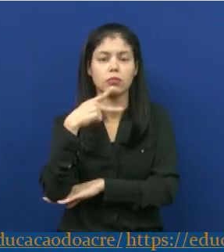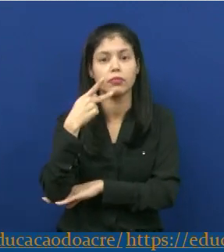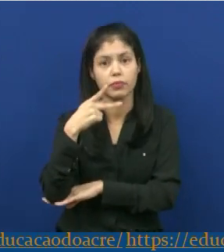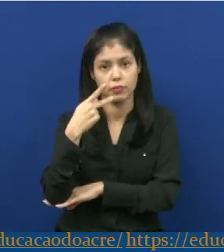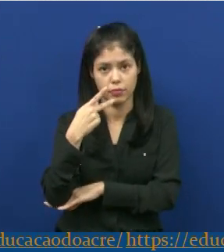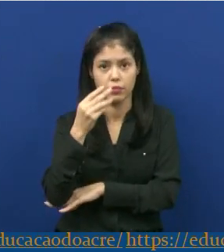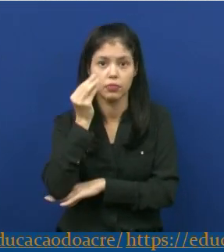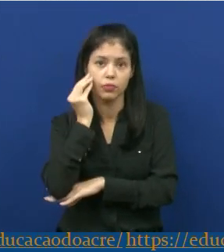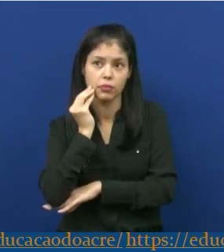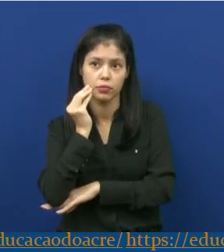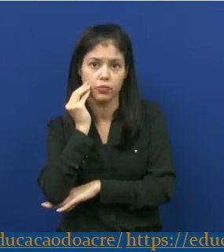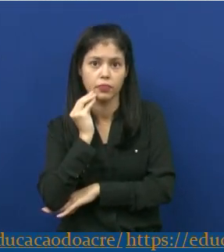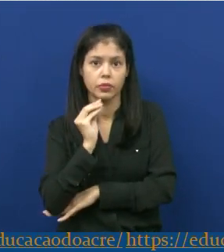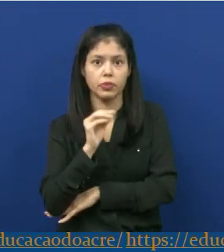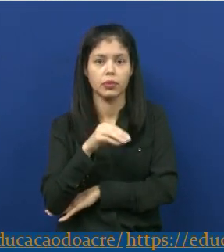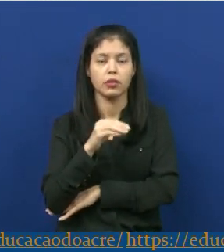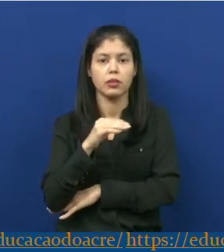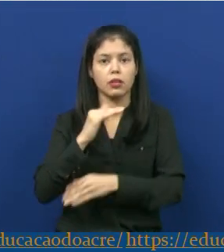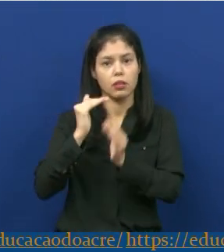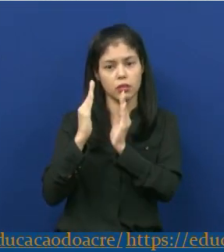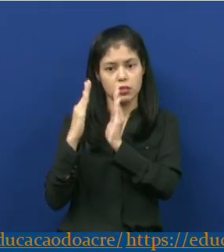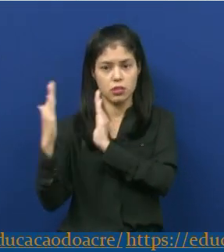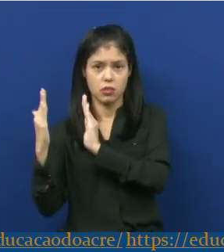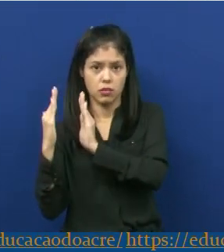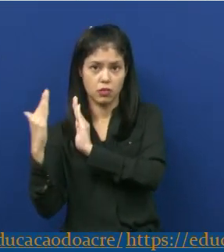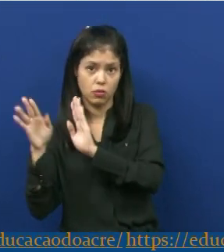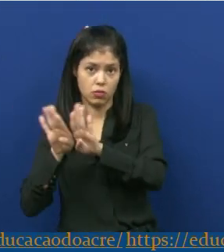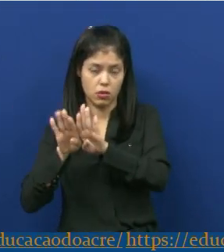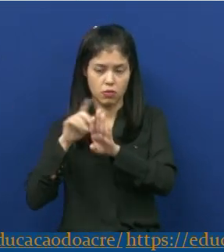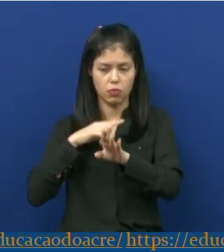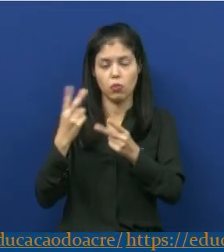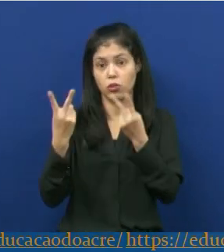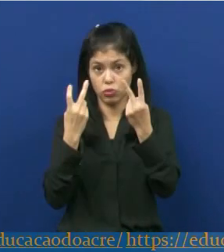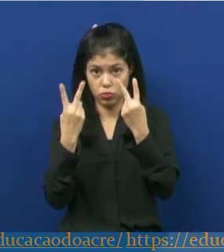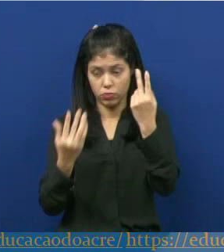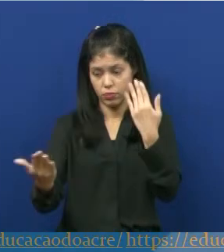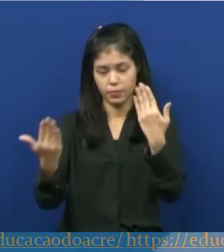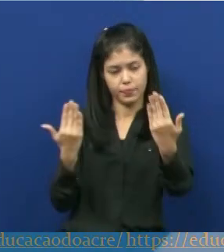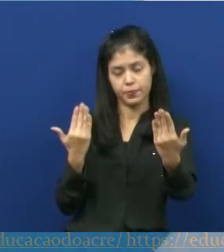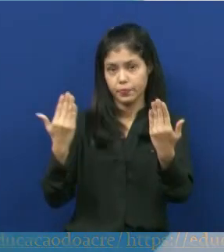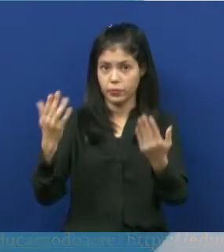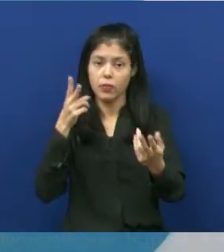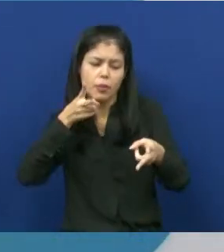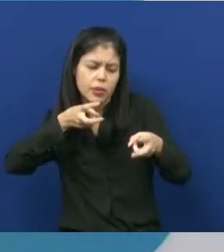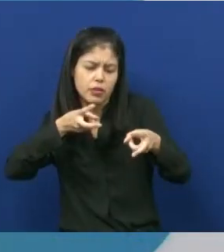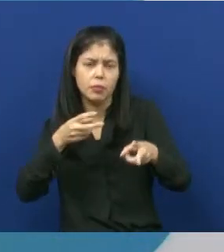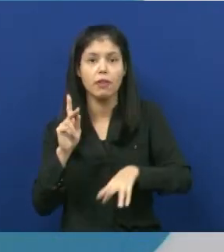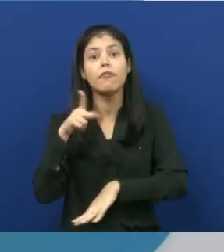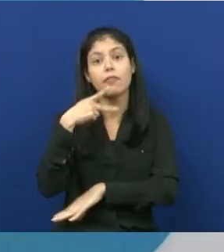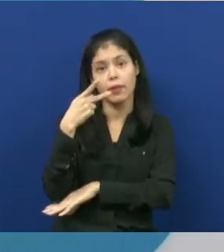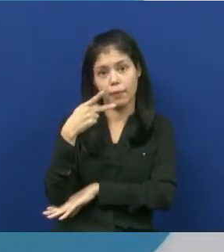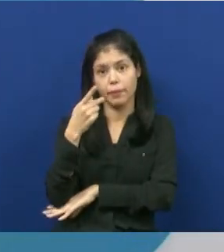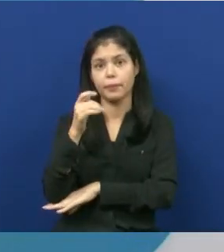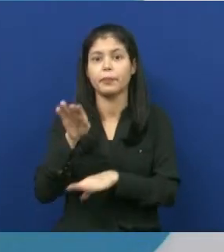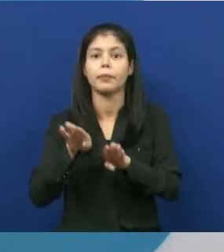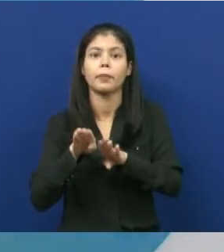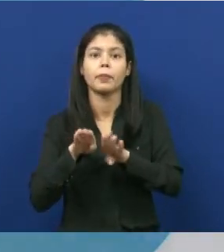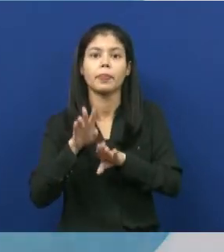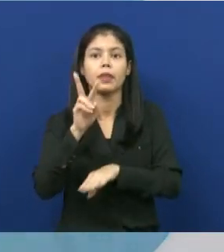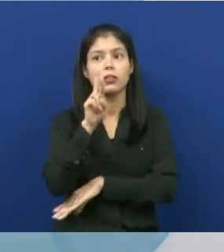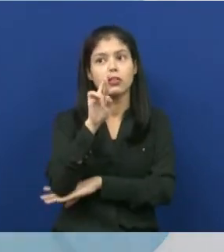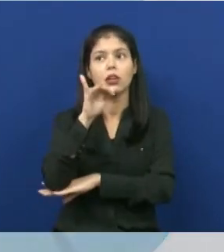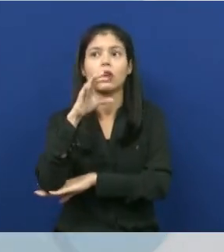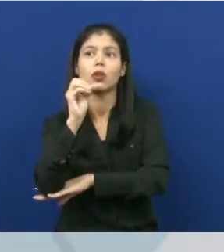fazer uma espécie de sincronismo entre essas duas percepções. Ele vai reafirmar a posição de